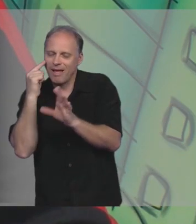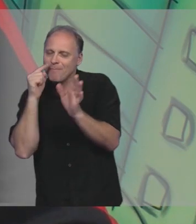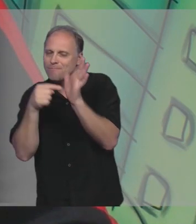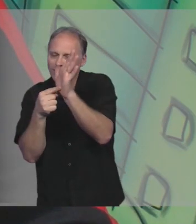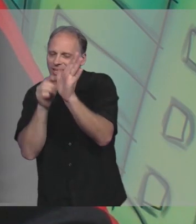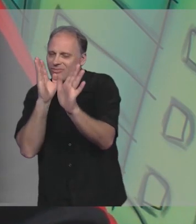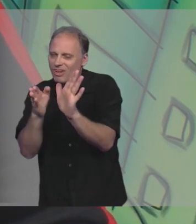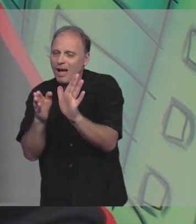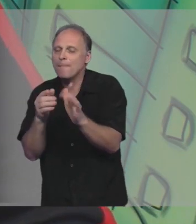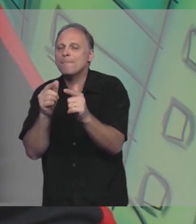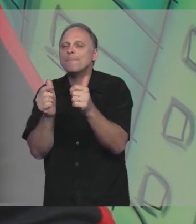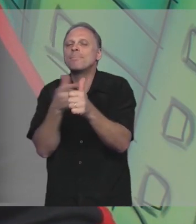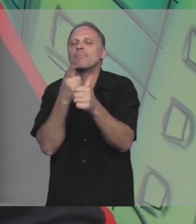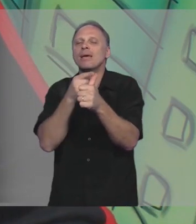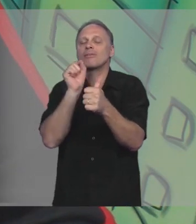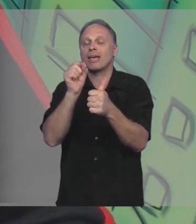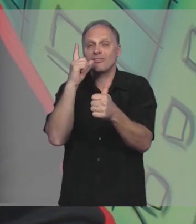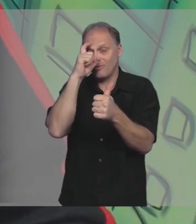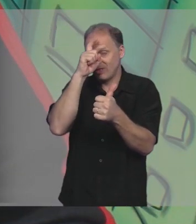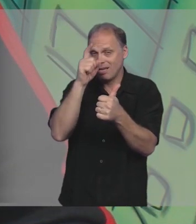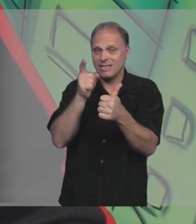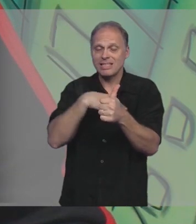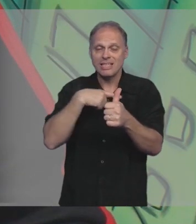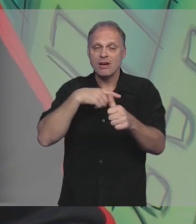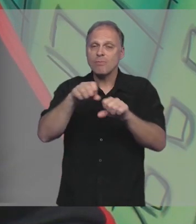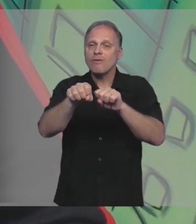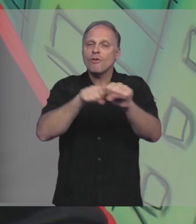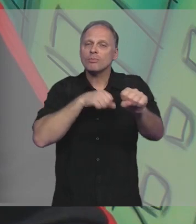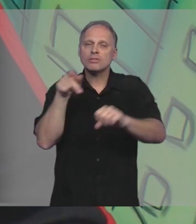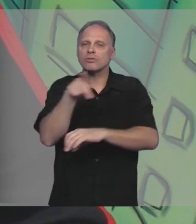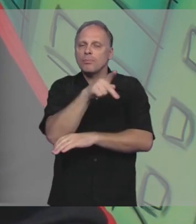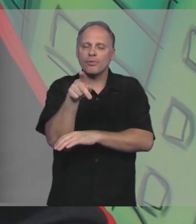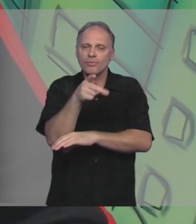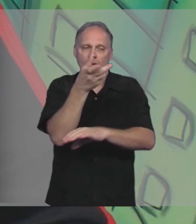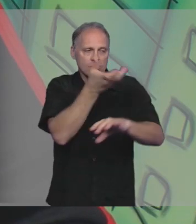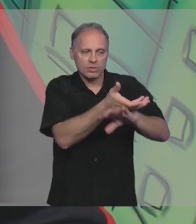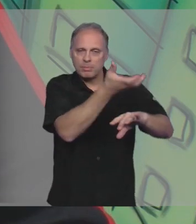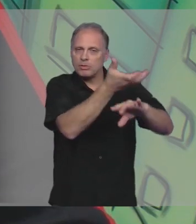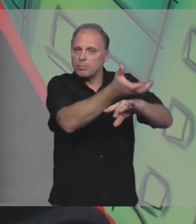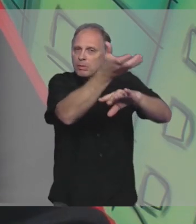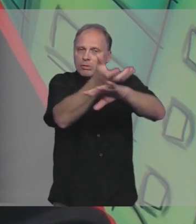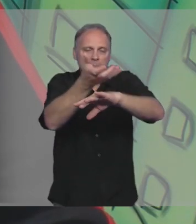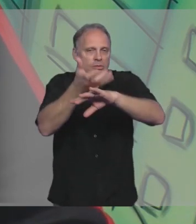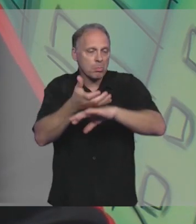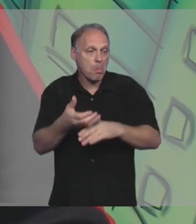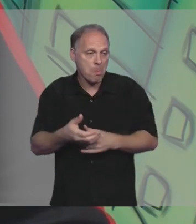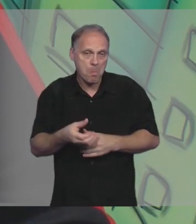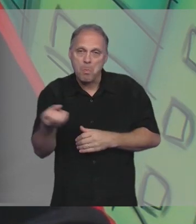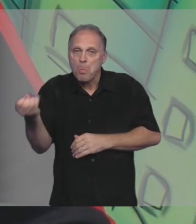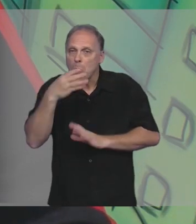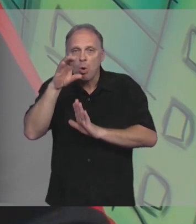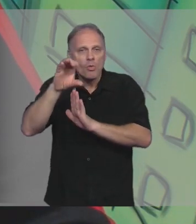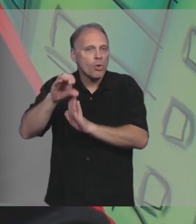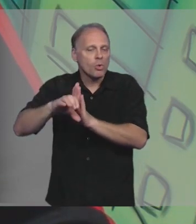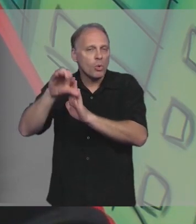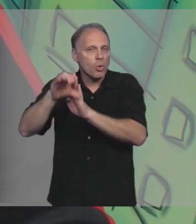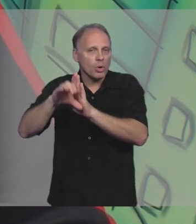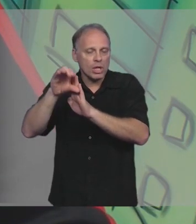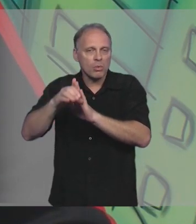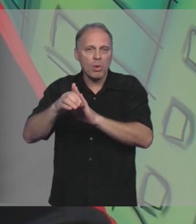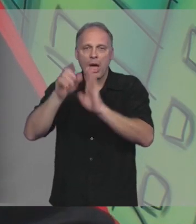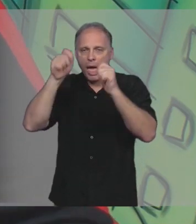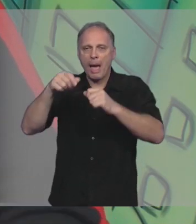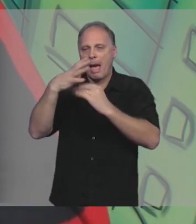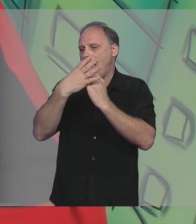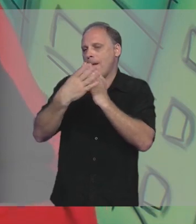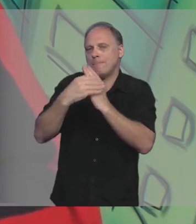que é, primeiro, mantemos uma formação de professores disciplinar, O novo currículo deverá ser por